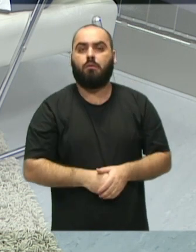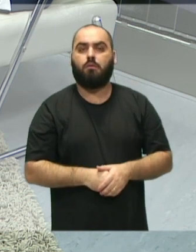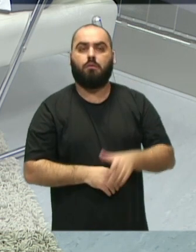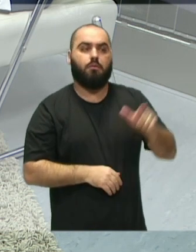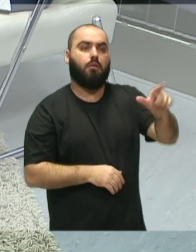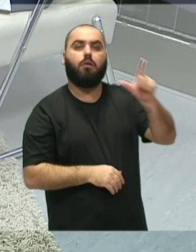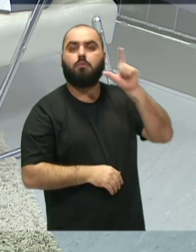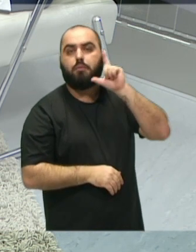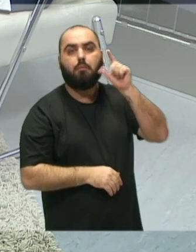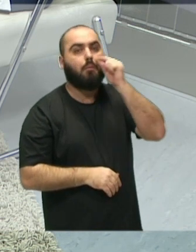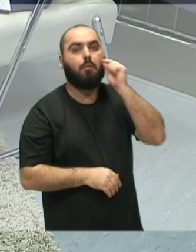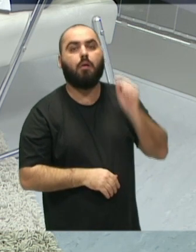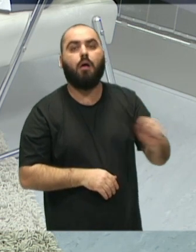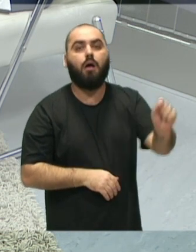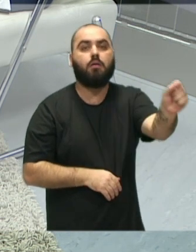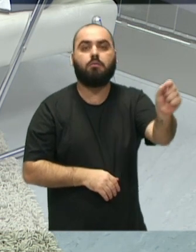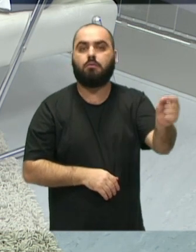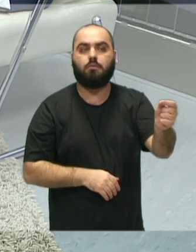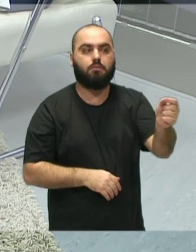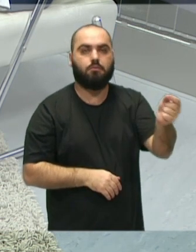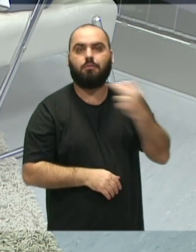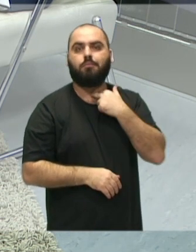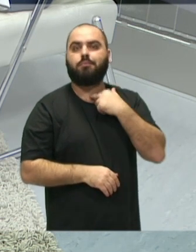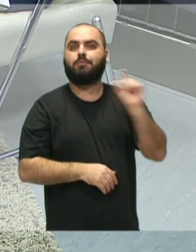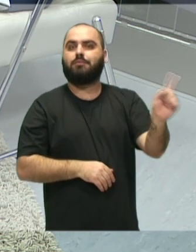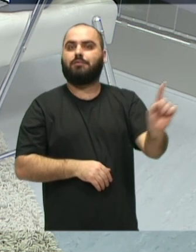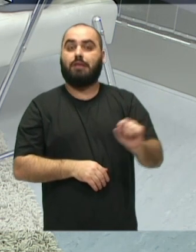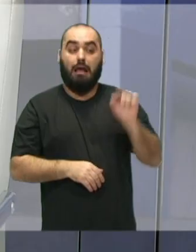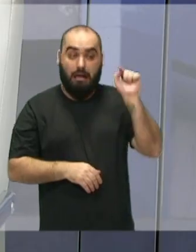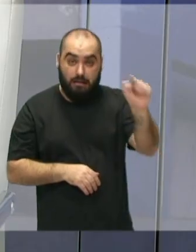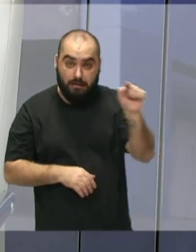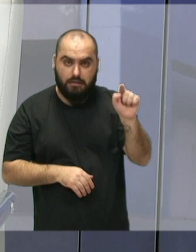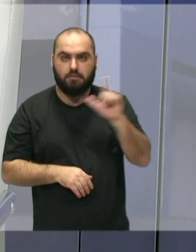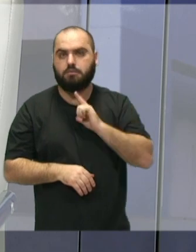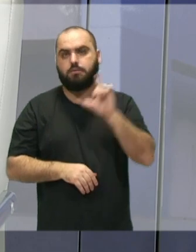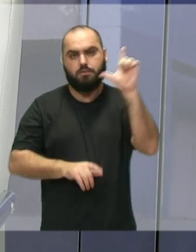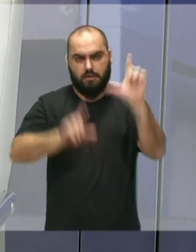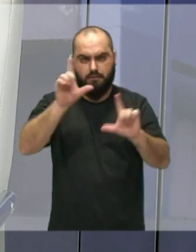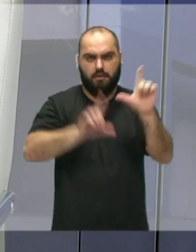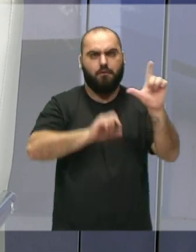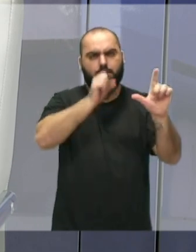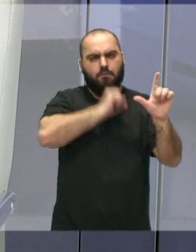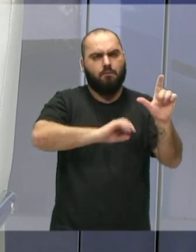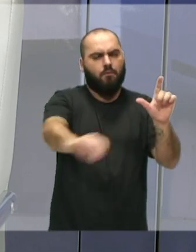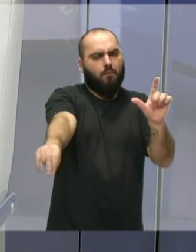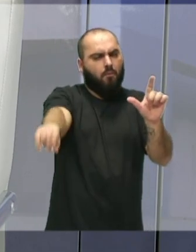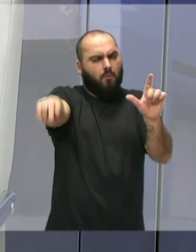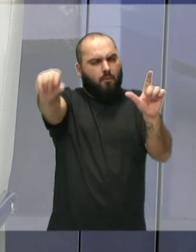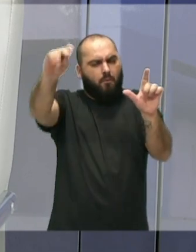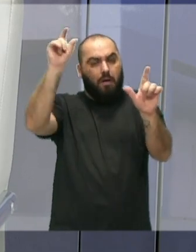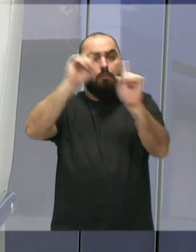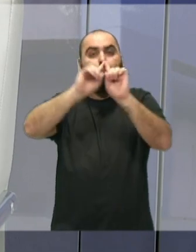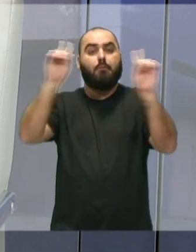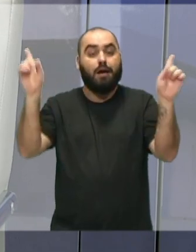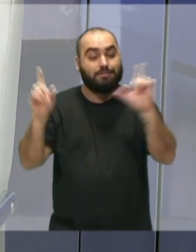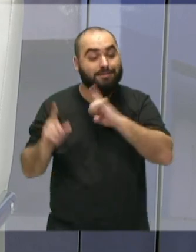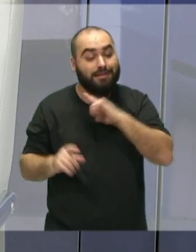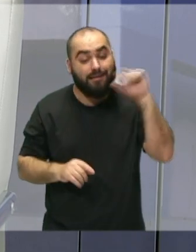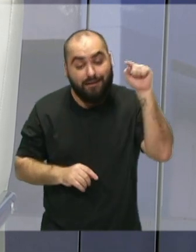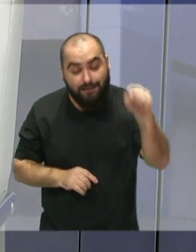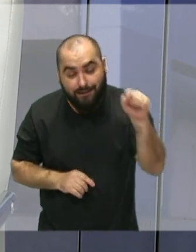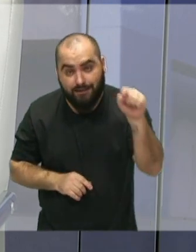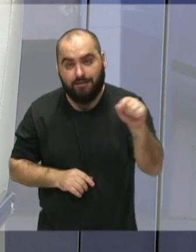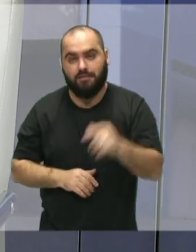criador de rato. Não pode. Muita coisa ali, por exemplo, os televisores eram antigos. Mas nós temos aqui a reciclagem.